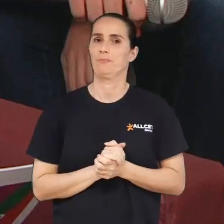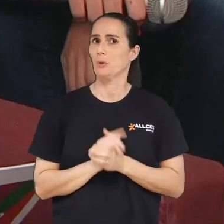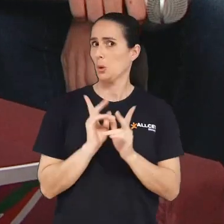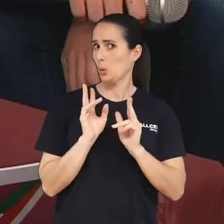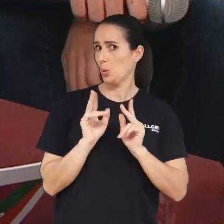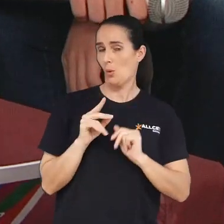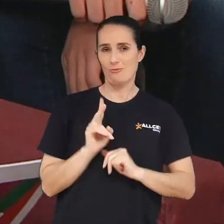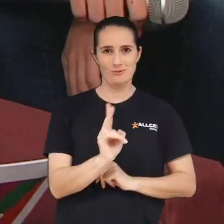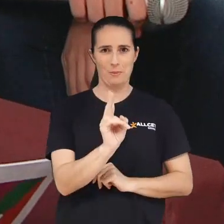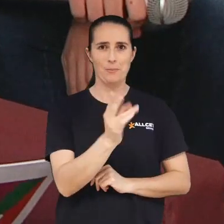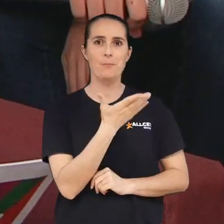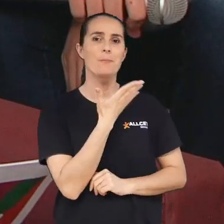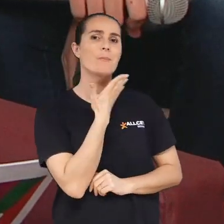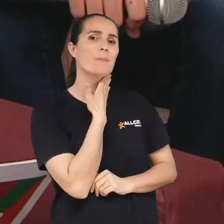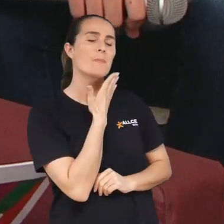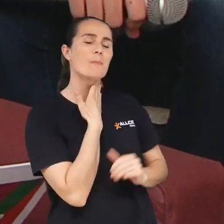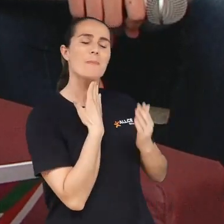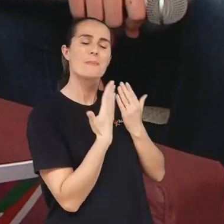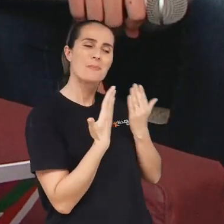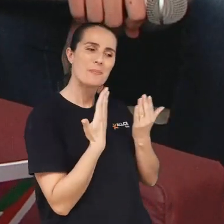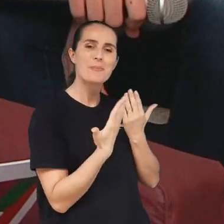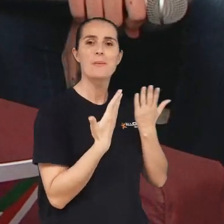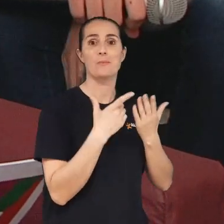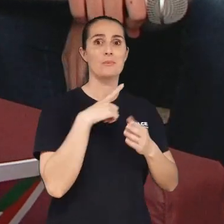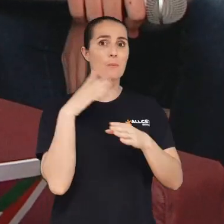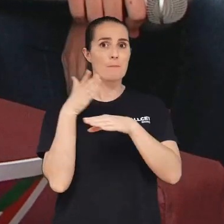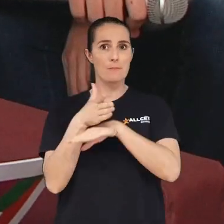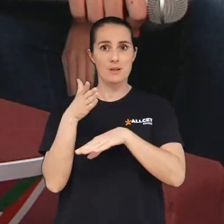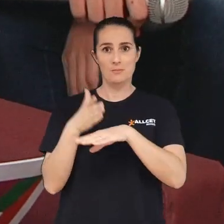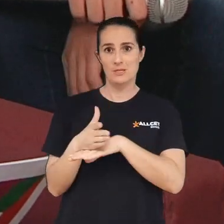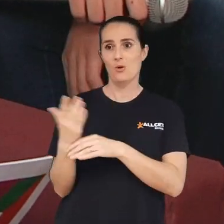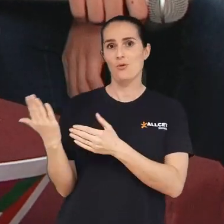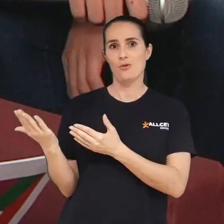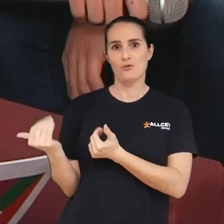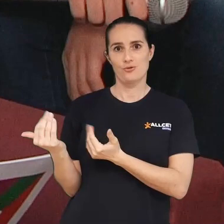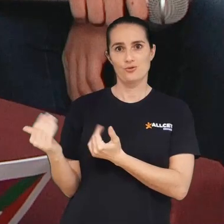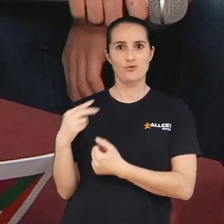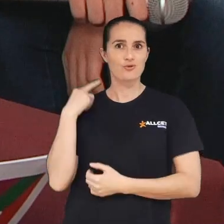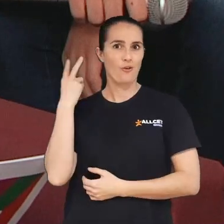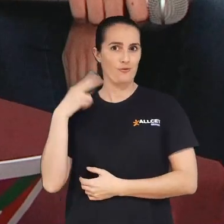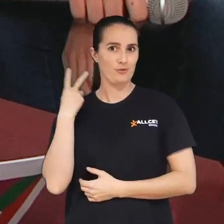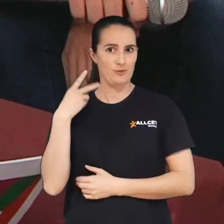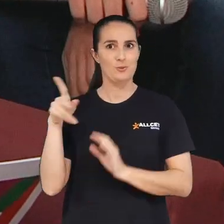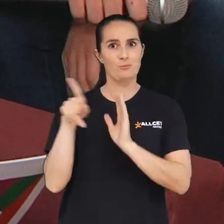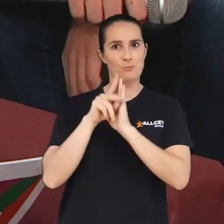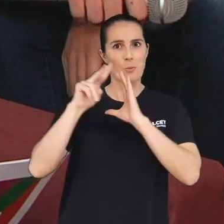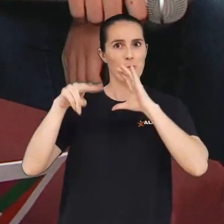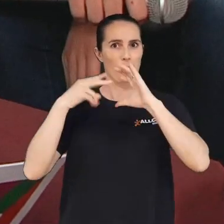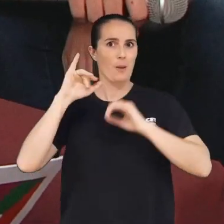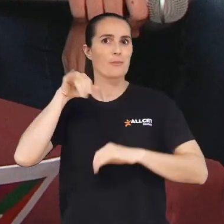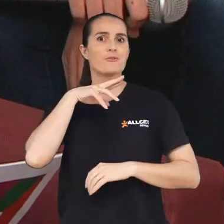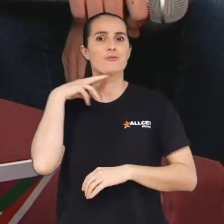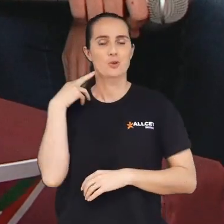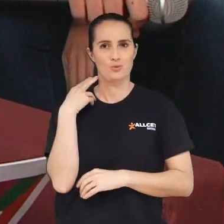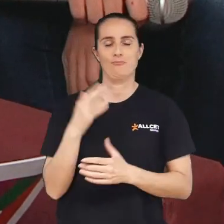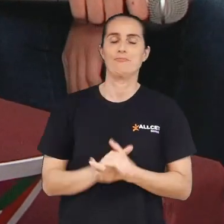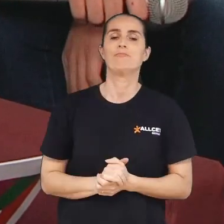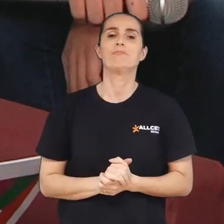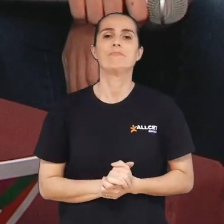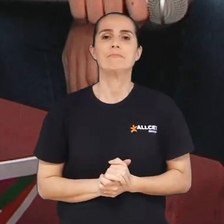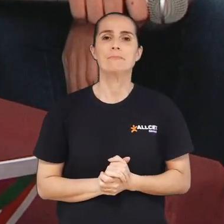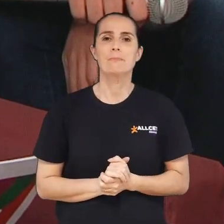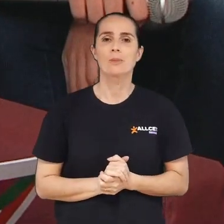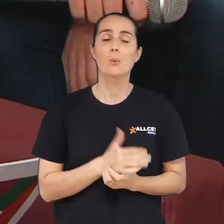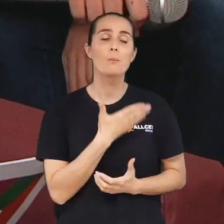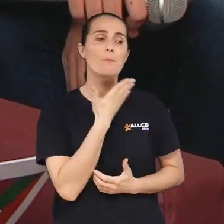Como sempre, o nosso bate-papo tem a participação dos vereadores mirins da Câmara de Jaraguá do Sul. No nosso